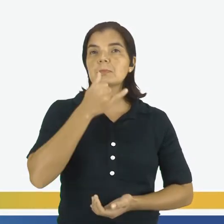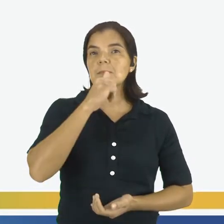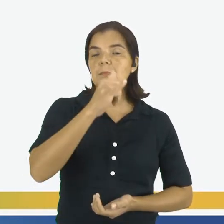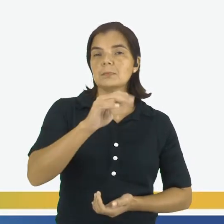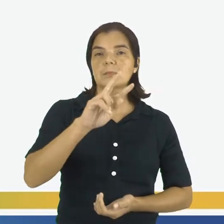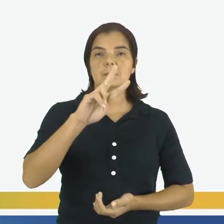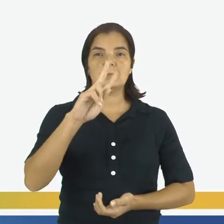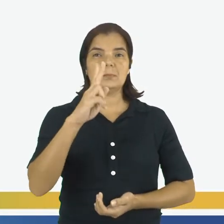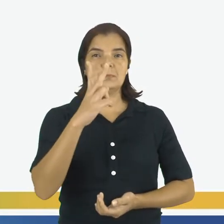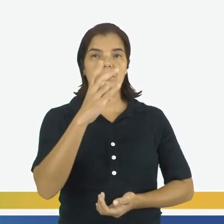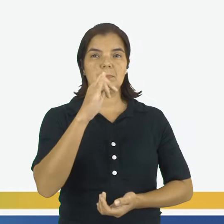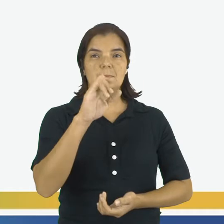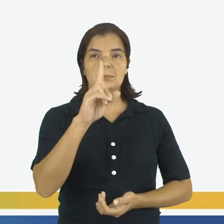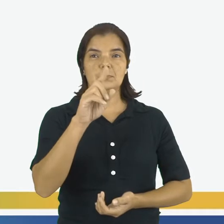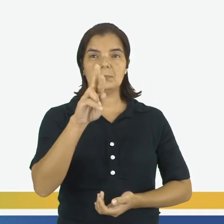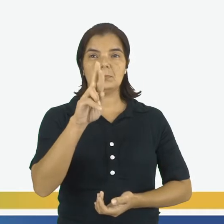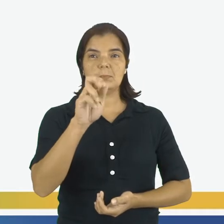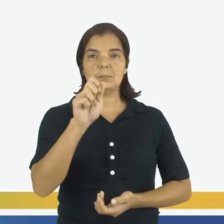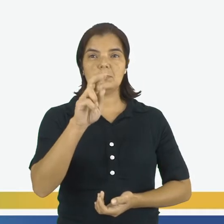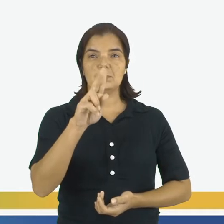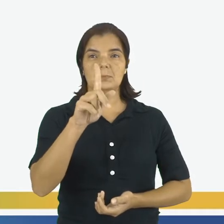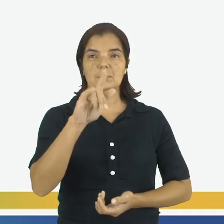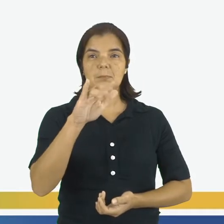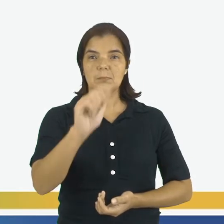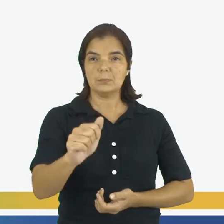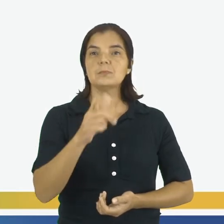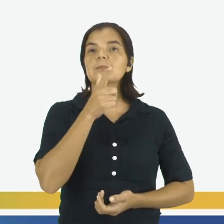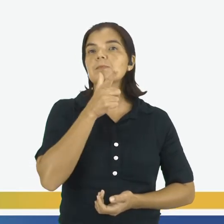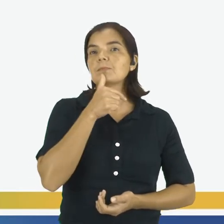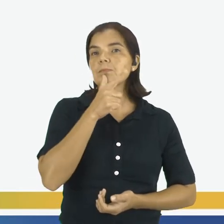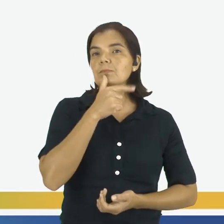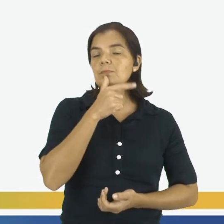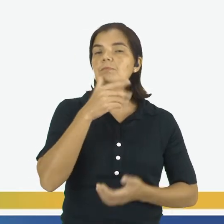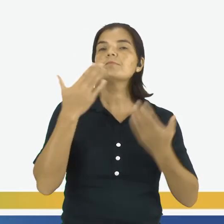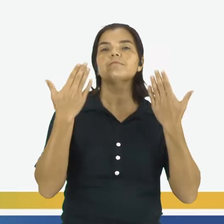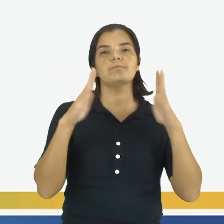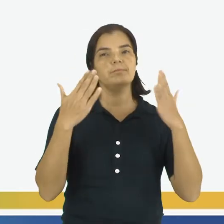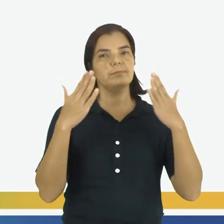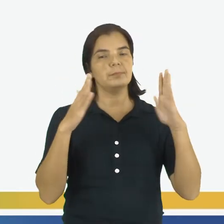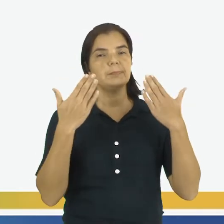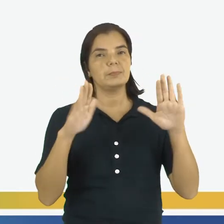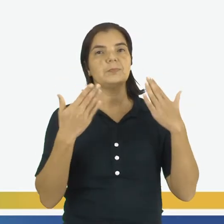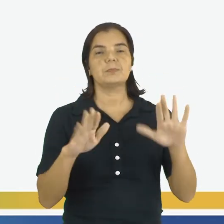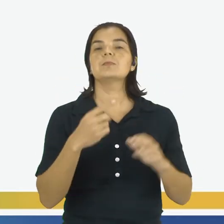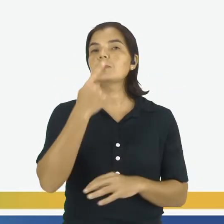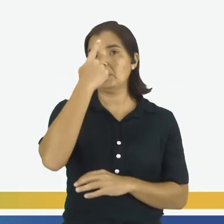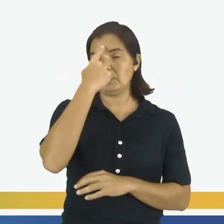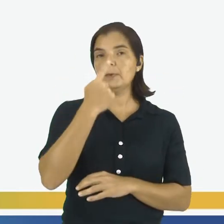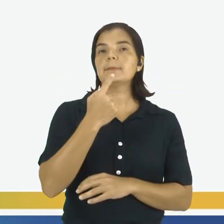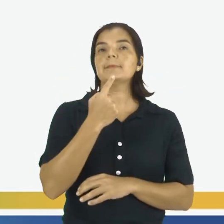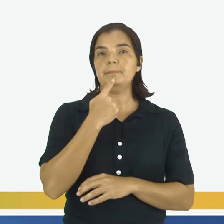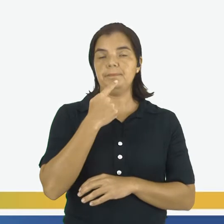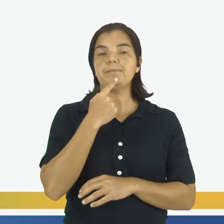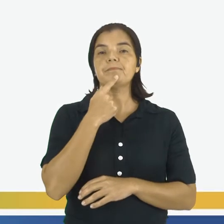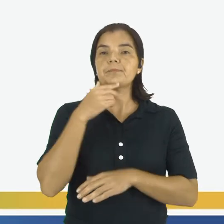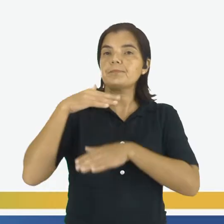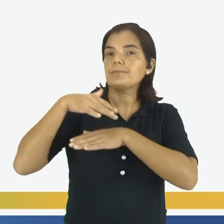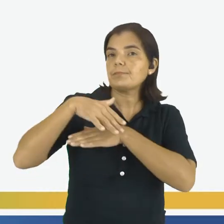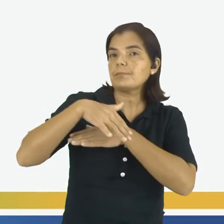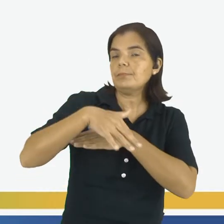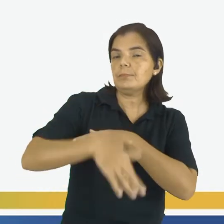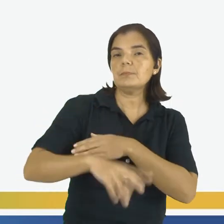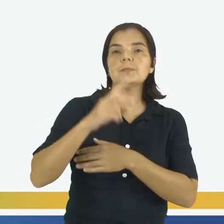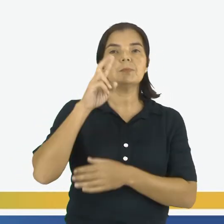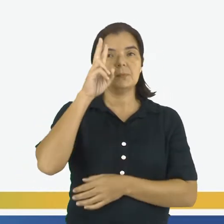Energia hidráulica, muito bem. Se você lembrou, parabéns. Nós vimos aí na imagem uma hidrelétrica, né? Vimos